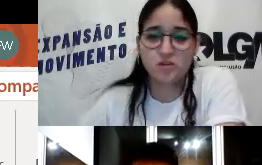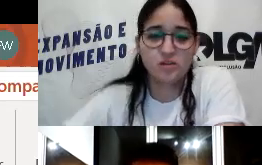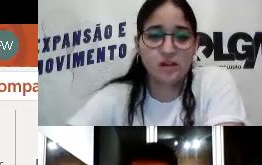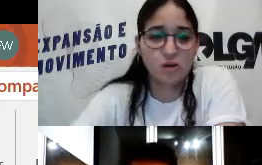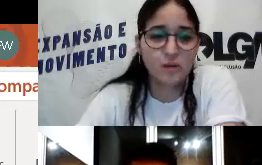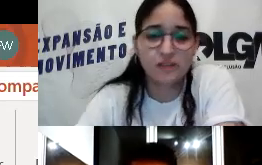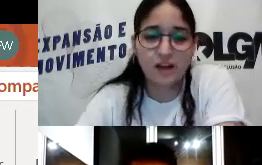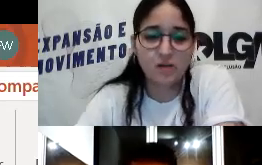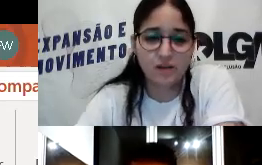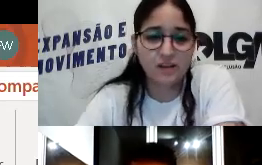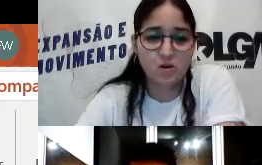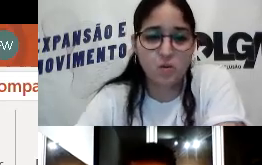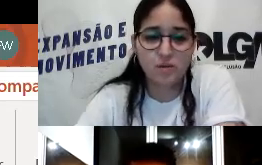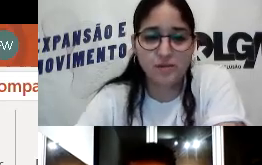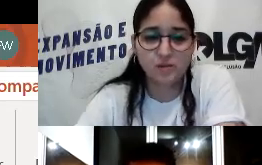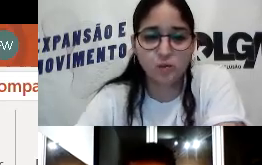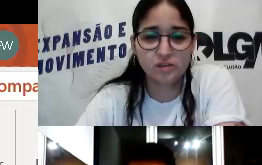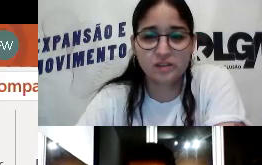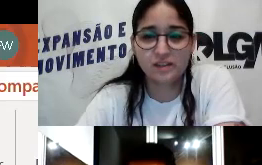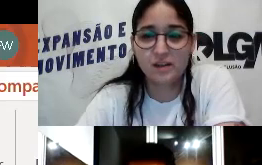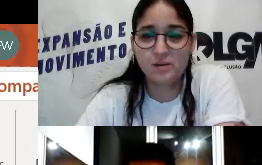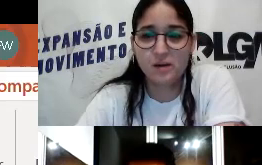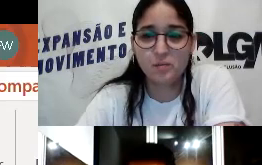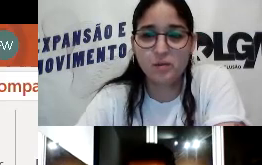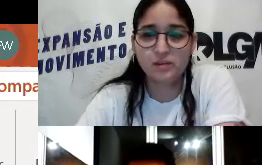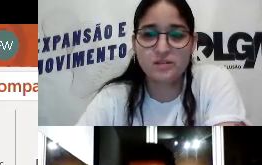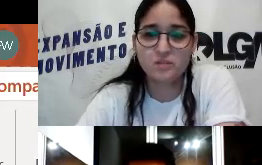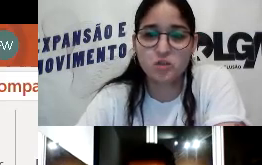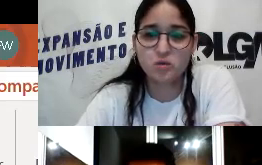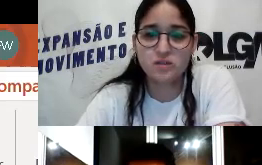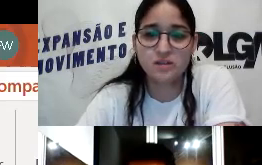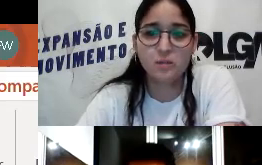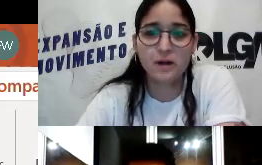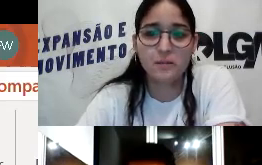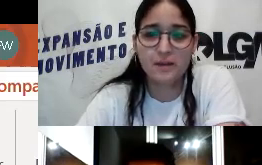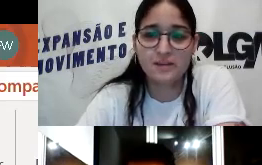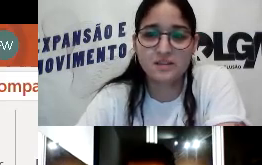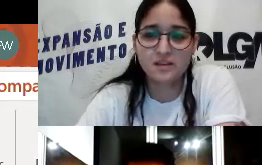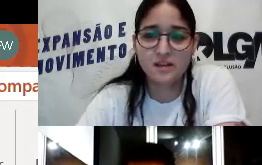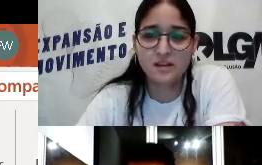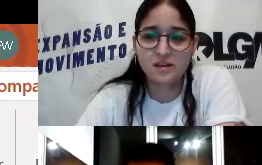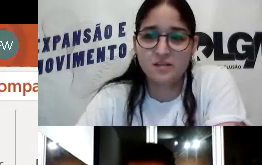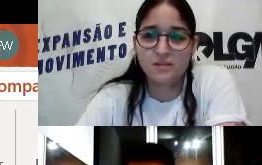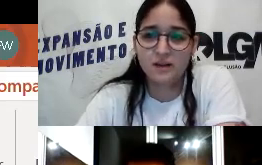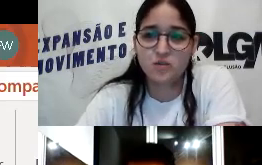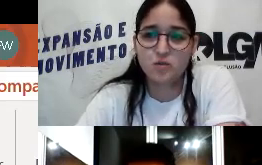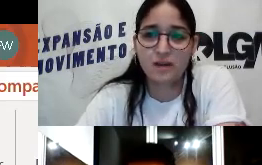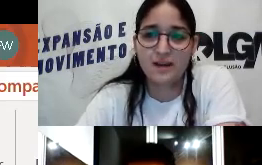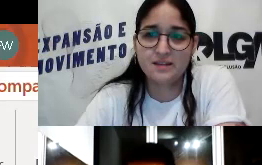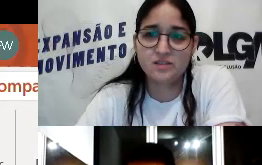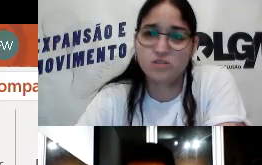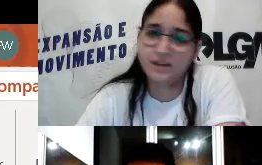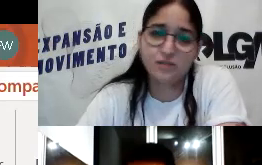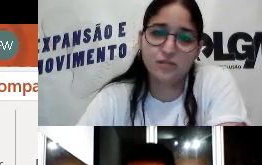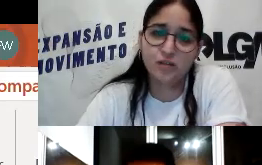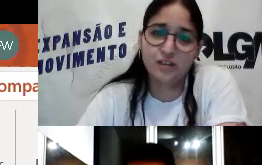Alguém, pessoal, quer comentar? Alguém tem alguma pergunta? Tem muitas pessoas dando parabéns pela sua